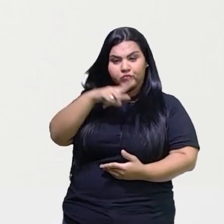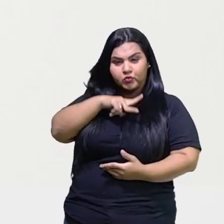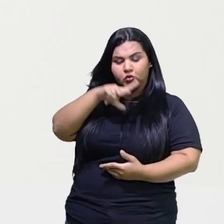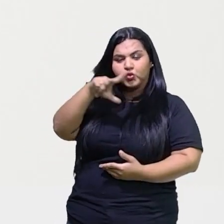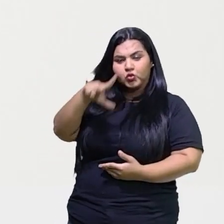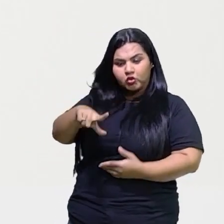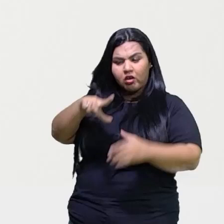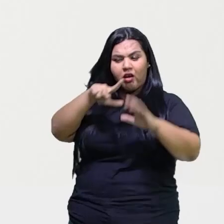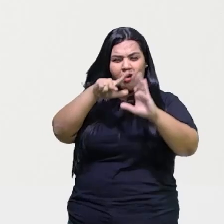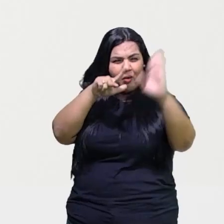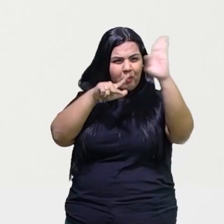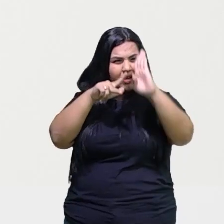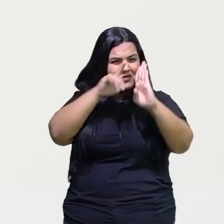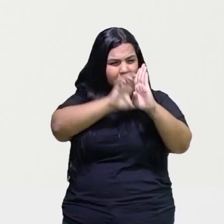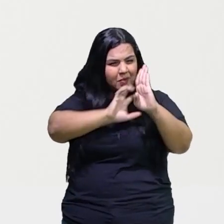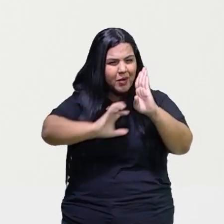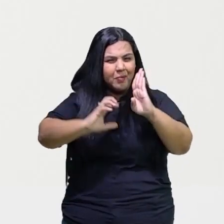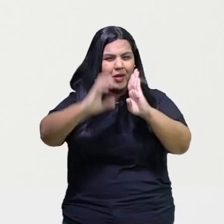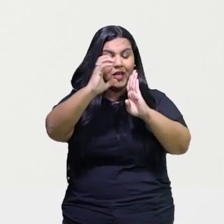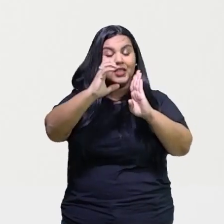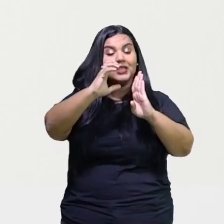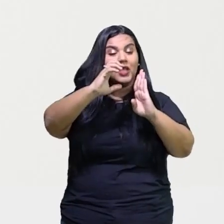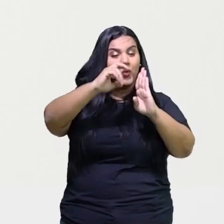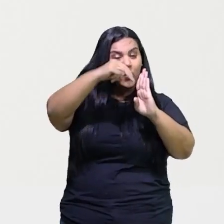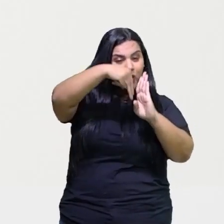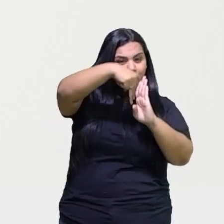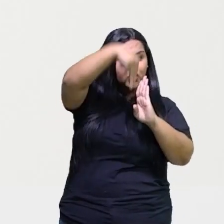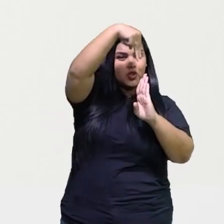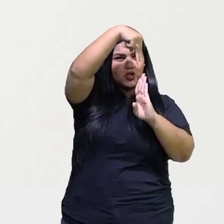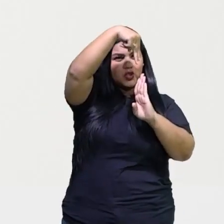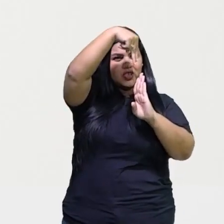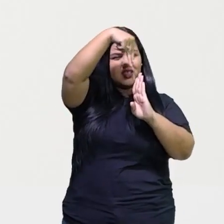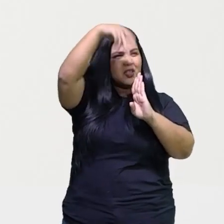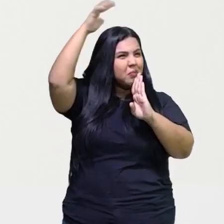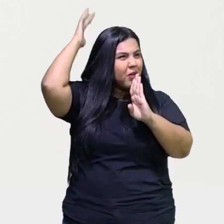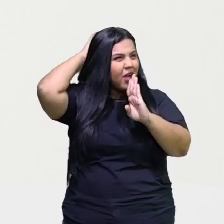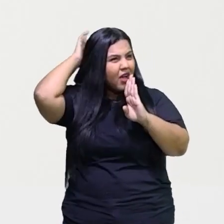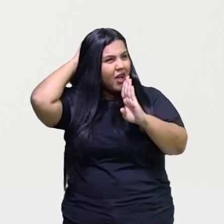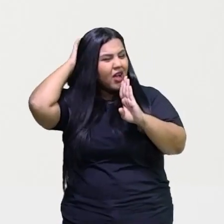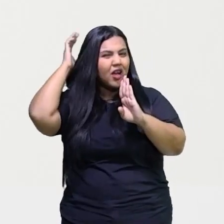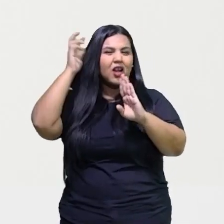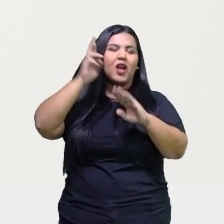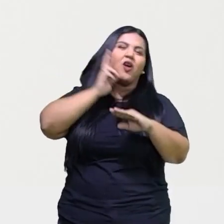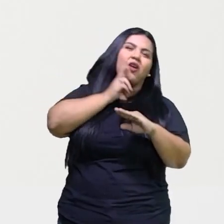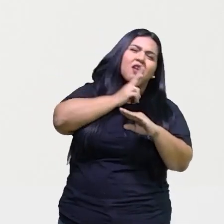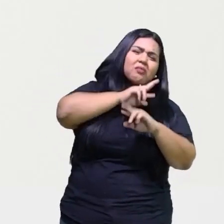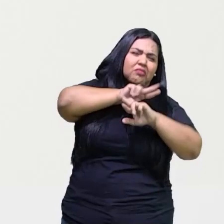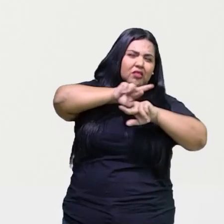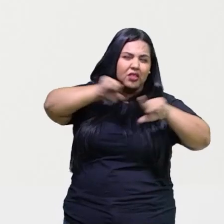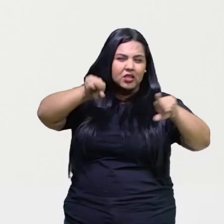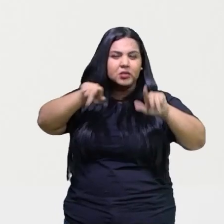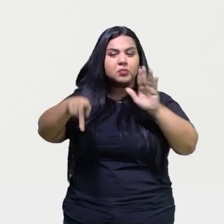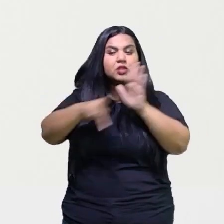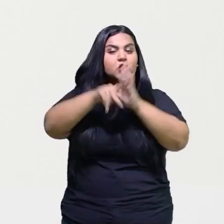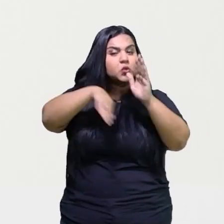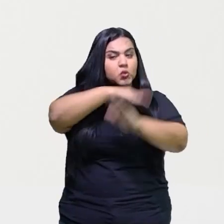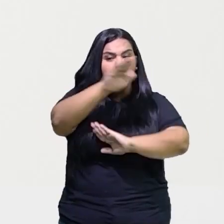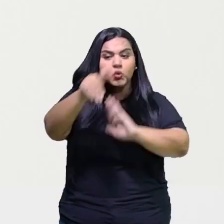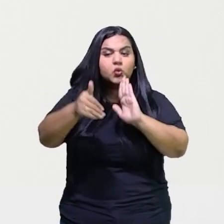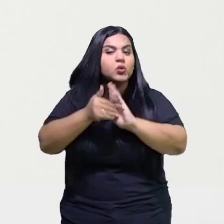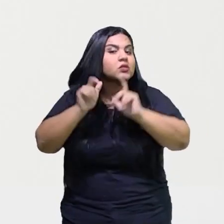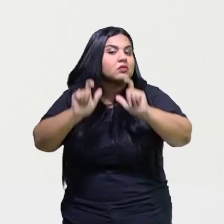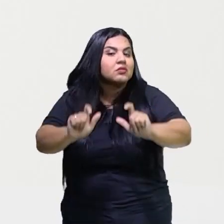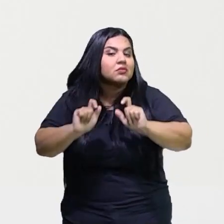províncias, lembra disso? E a região norte, essa parte do Pará, Roraima, Amapá, Amazonas, pertenciam todos